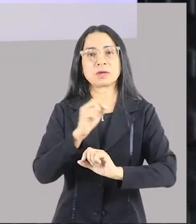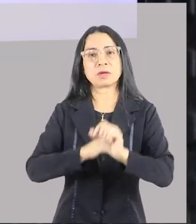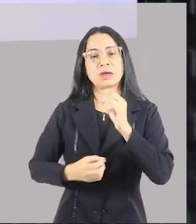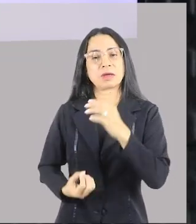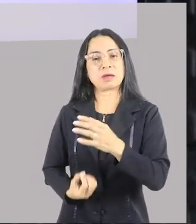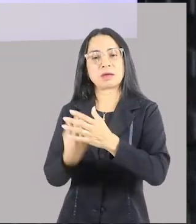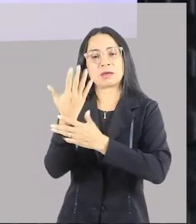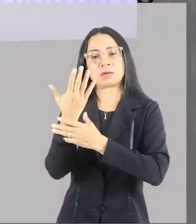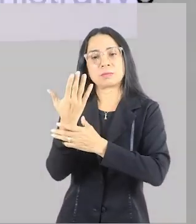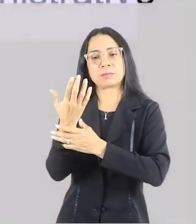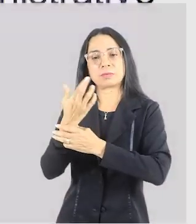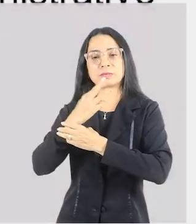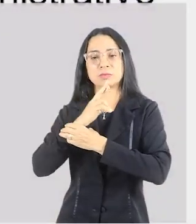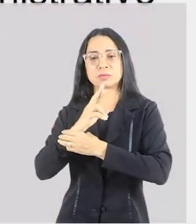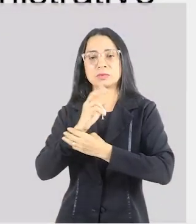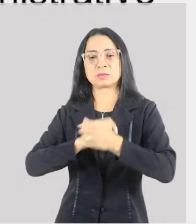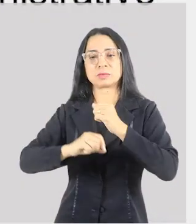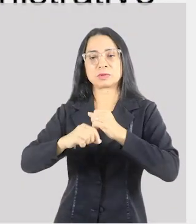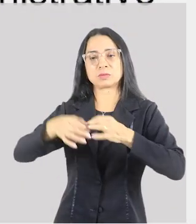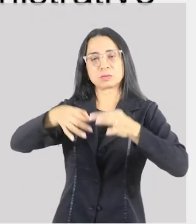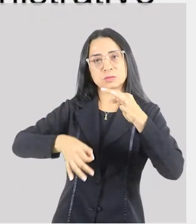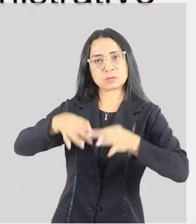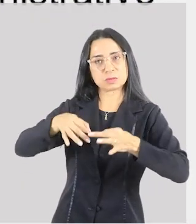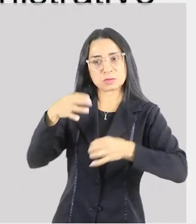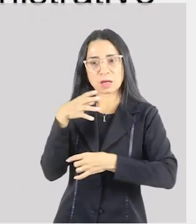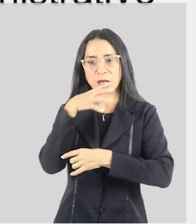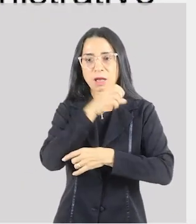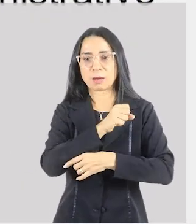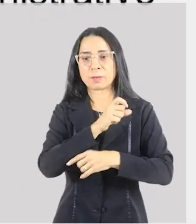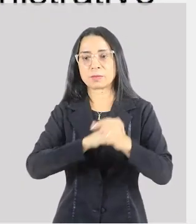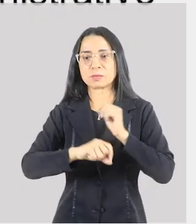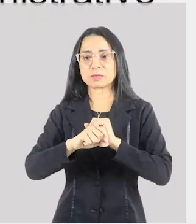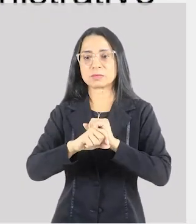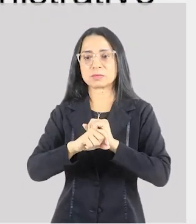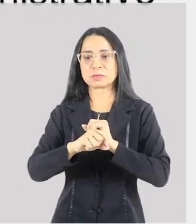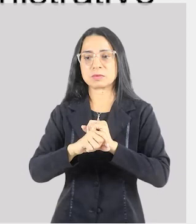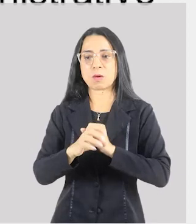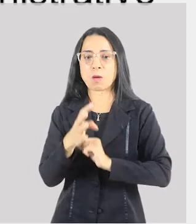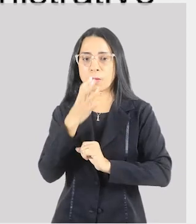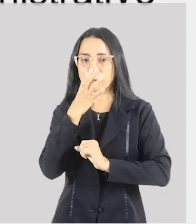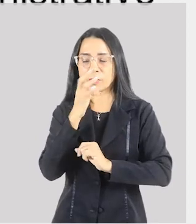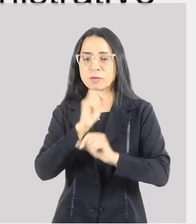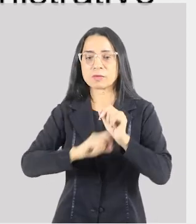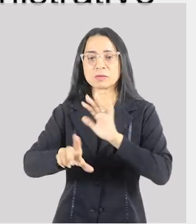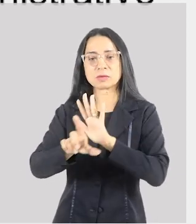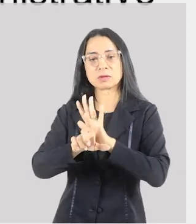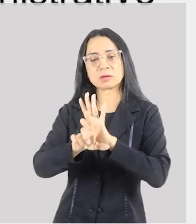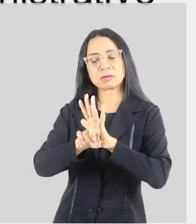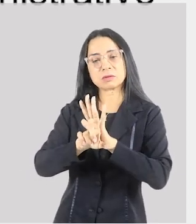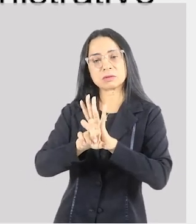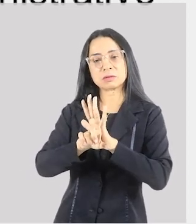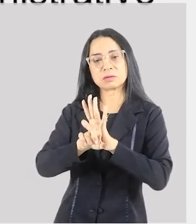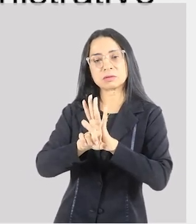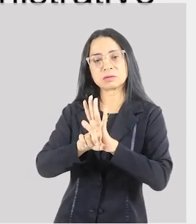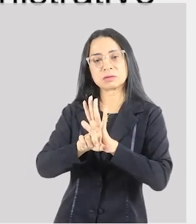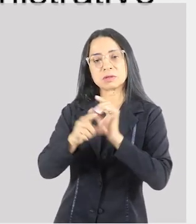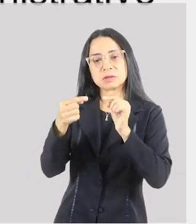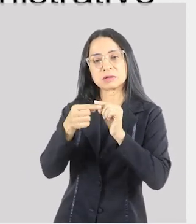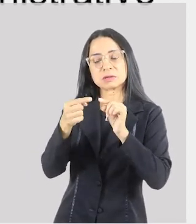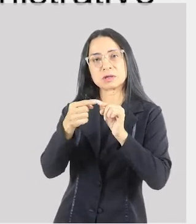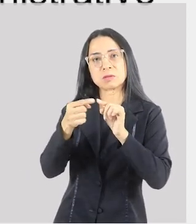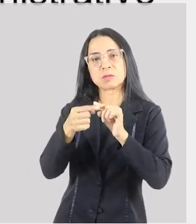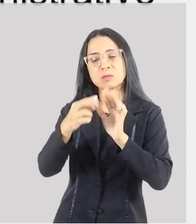represente, que produz efeitos jurídicos imediatos com observância da lei sobre o